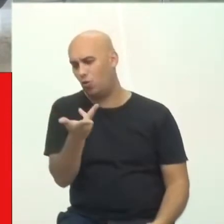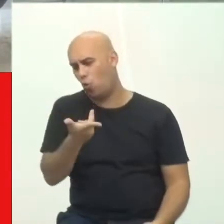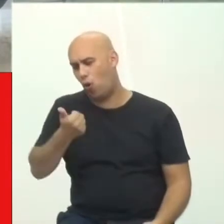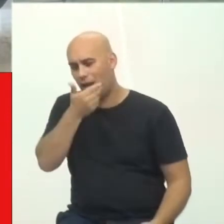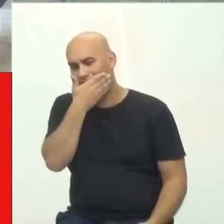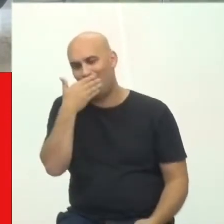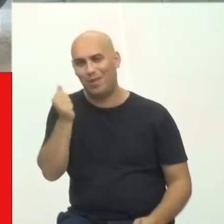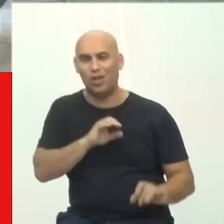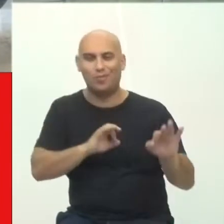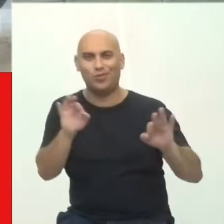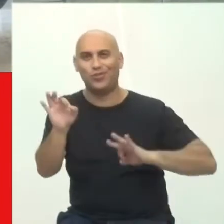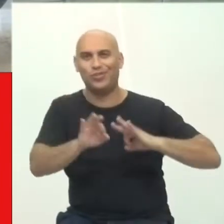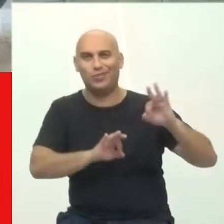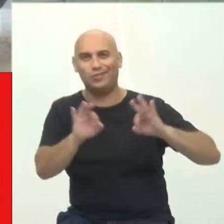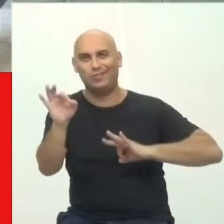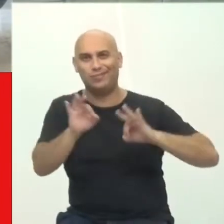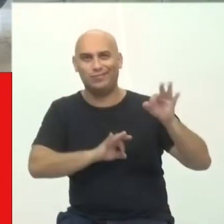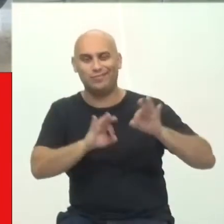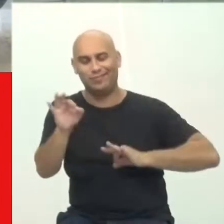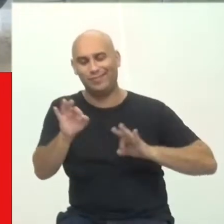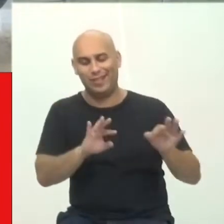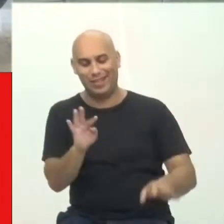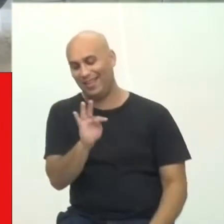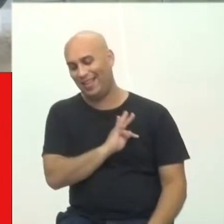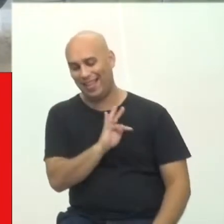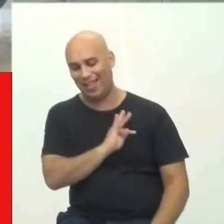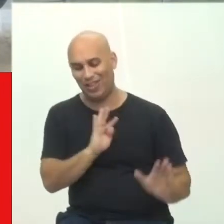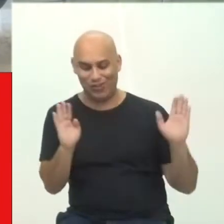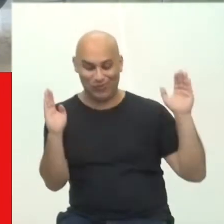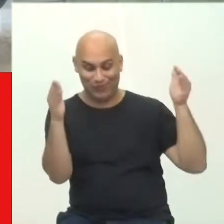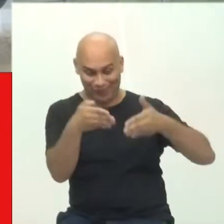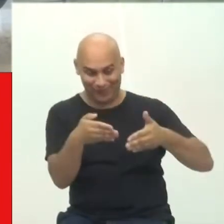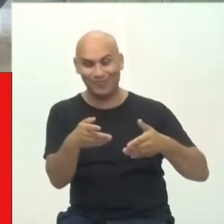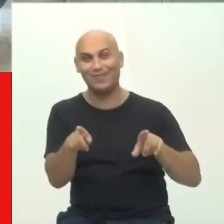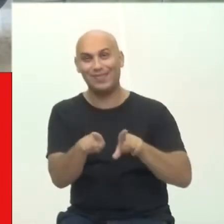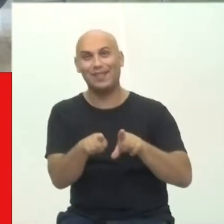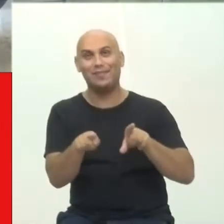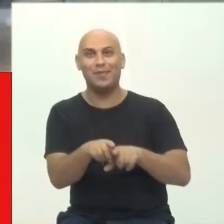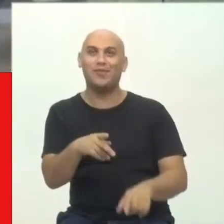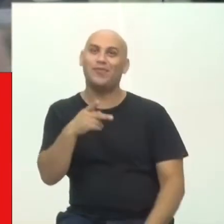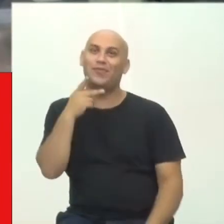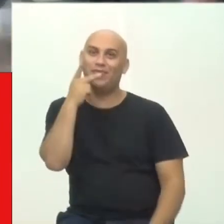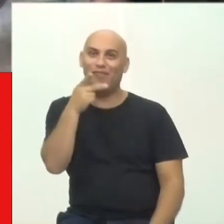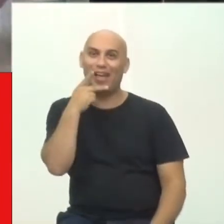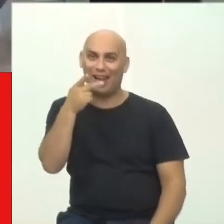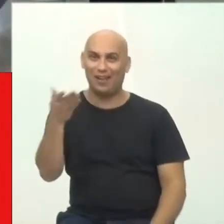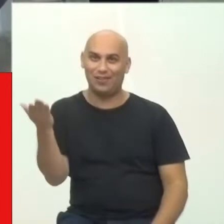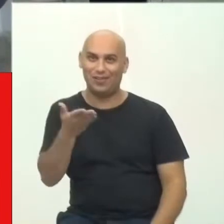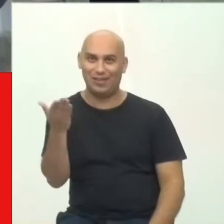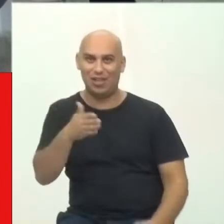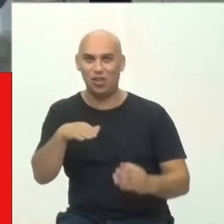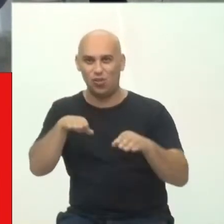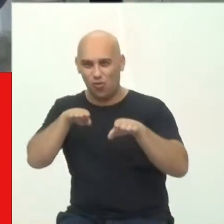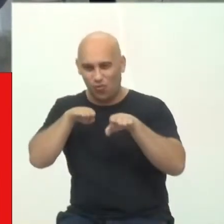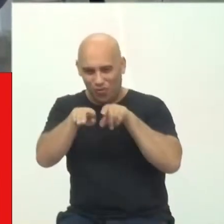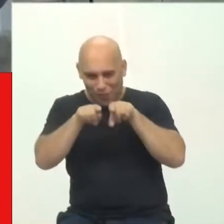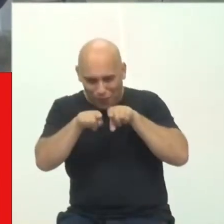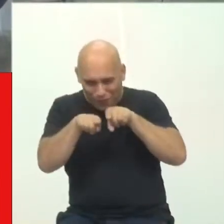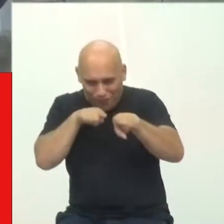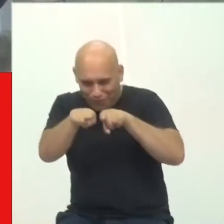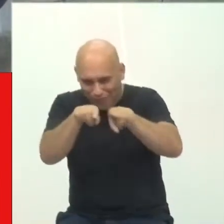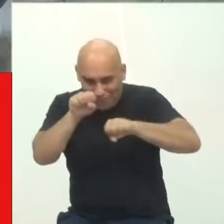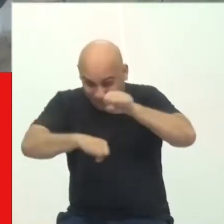com rigor técnico, e a consideração de que não estamos fazendo aí uma pista de corrida, né, e sim